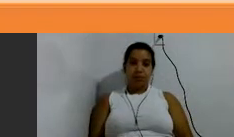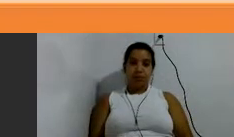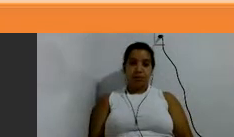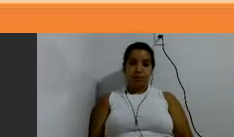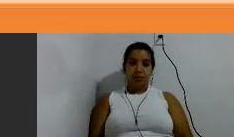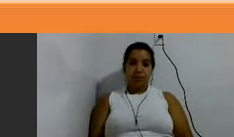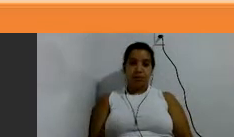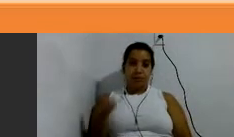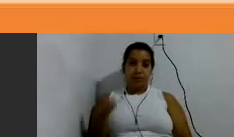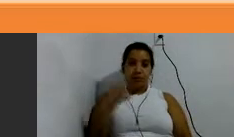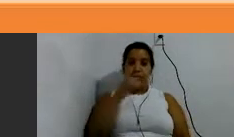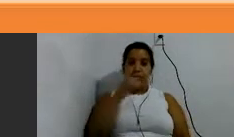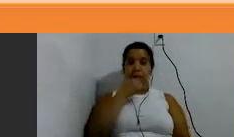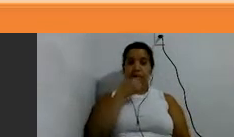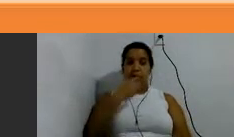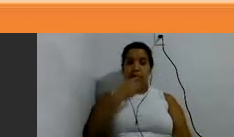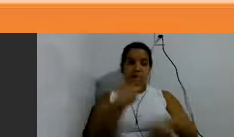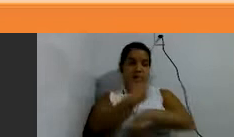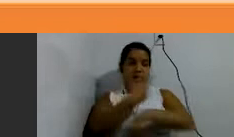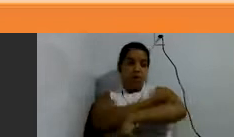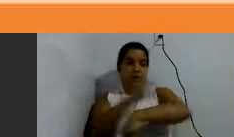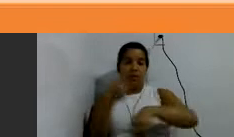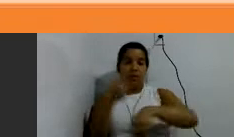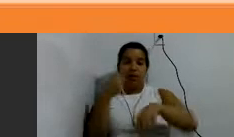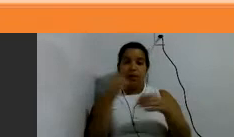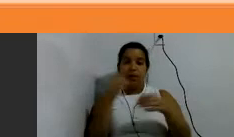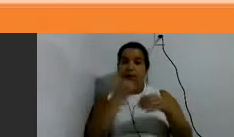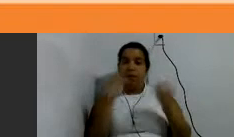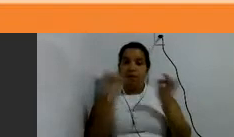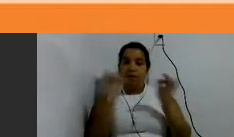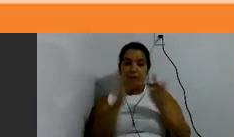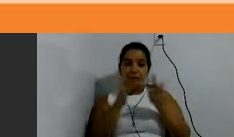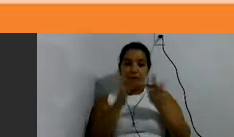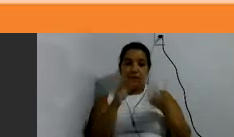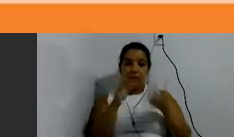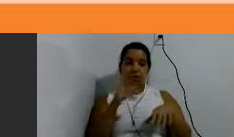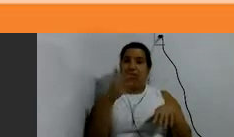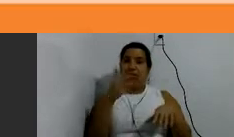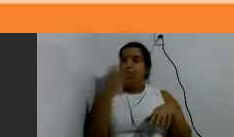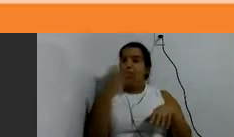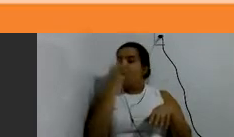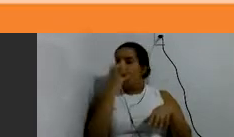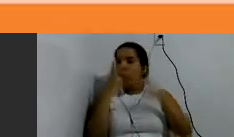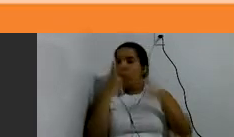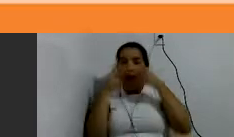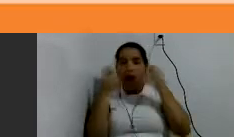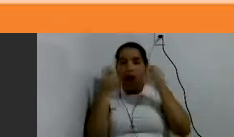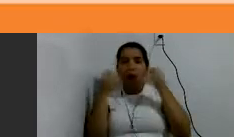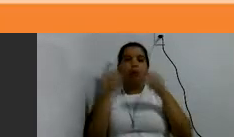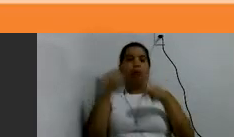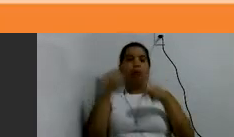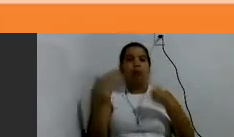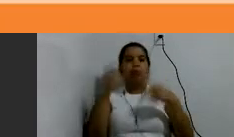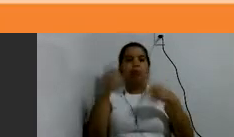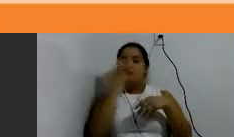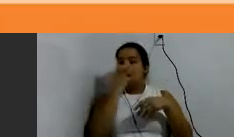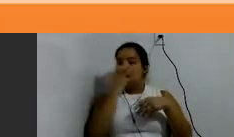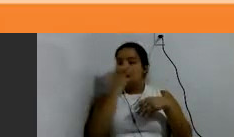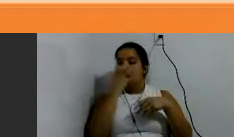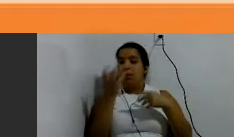estivesse mexendo com seringa. A gente vai infectar um hamster ou infectar algum animal e